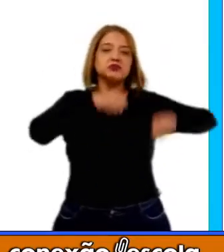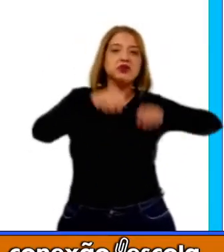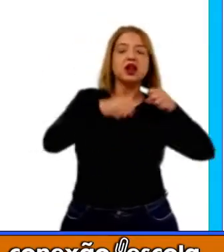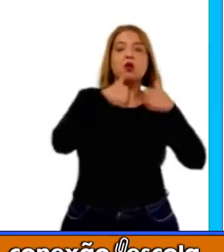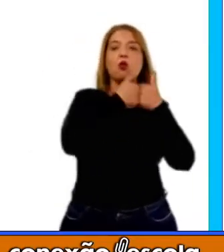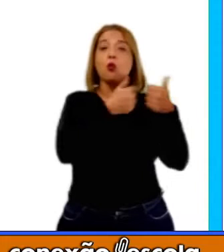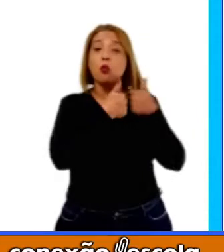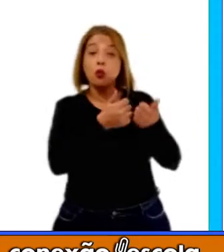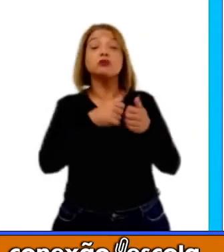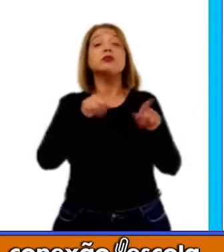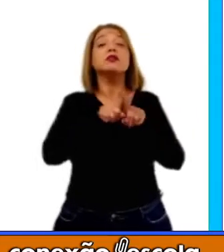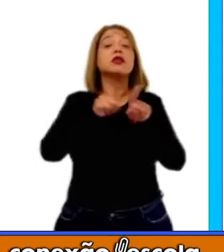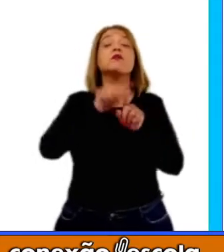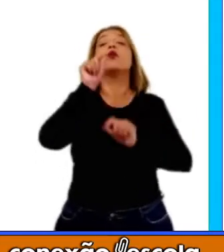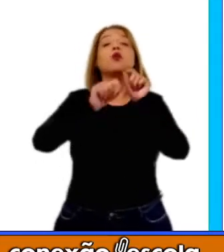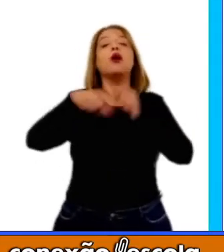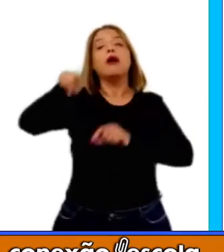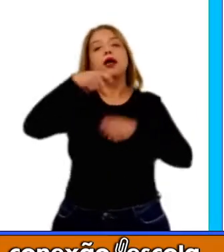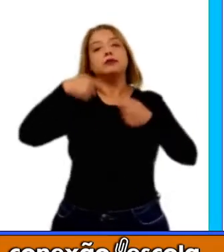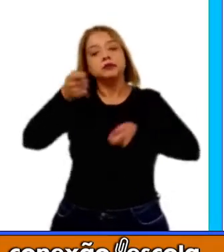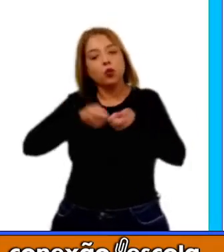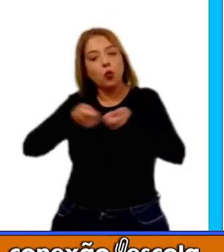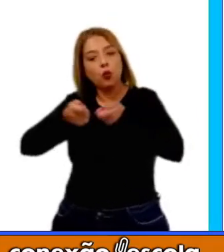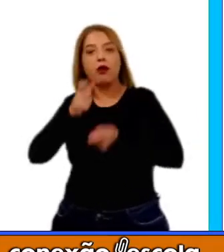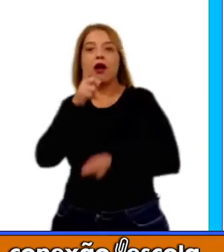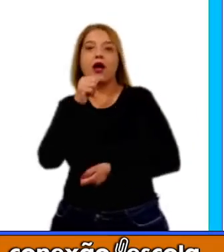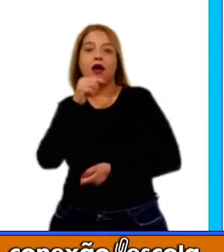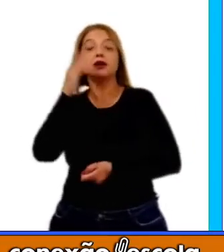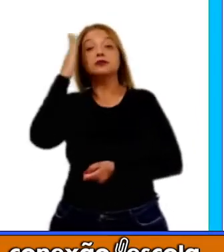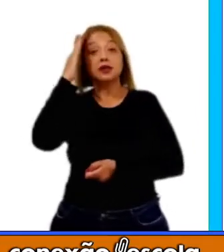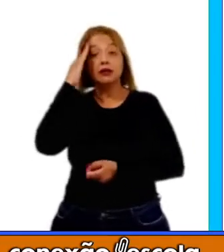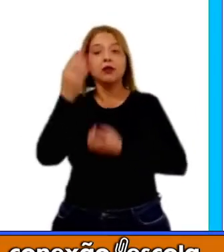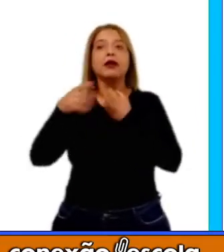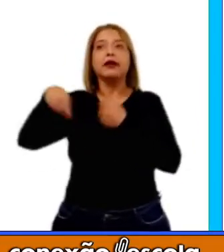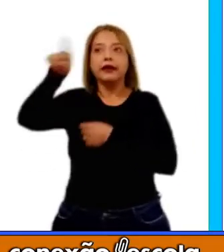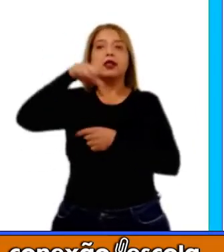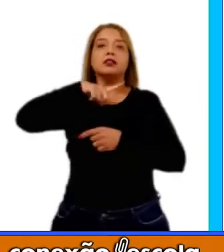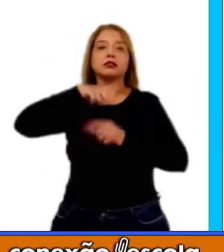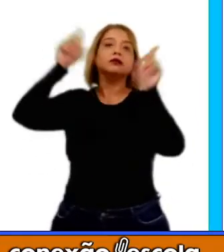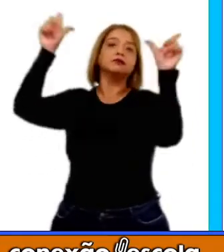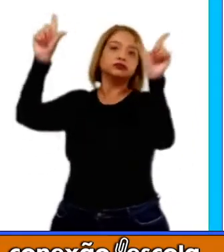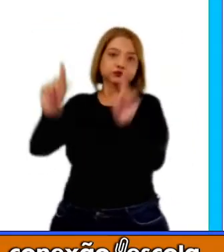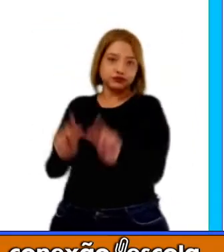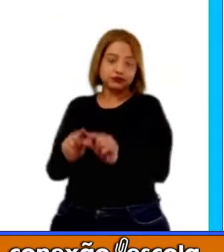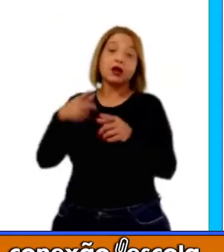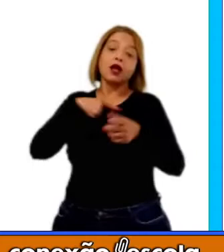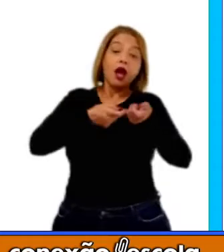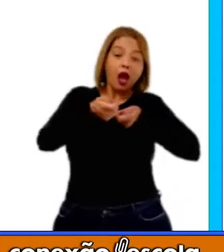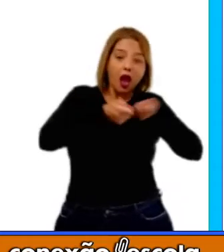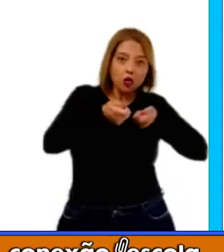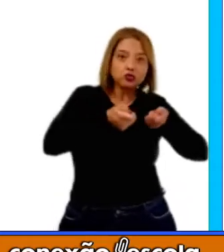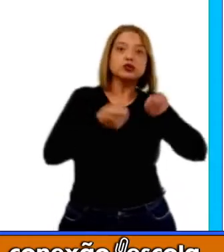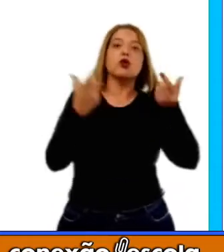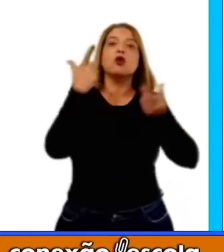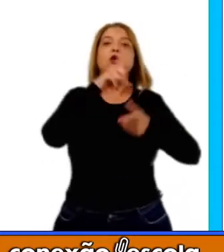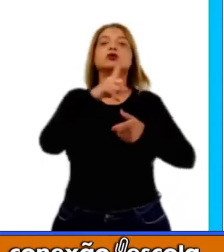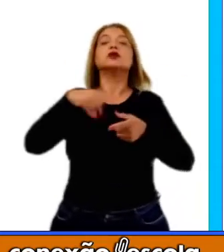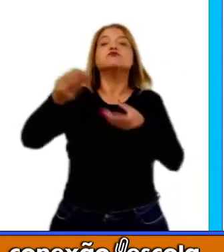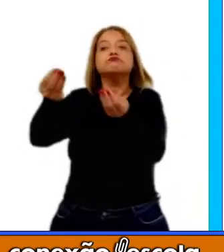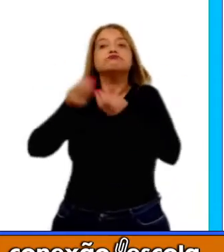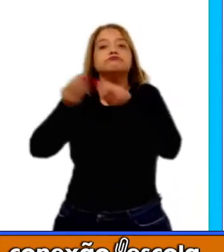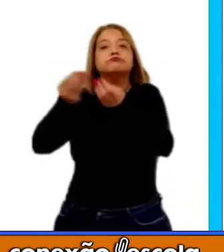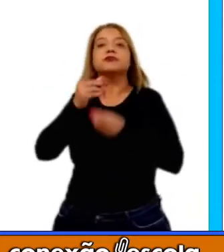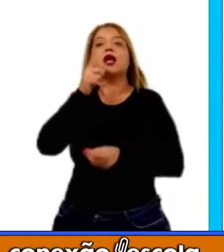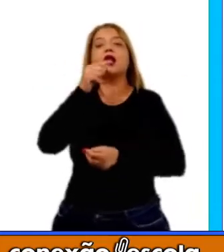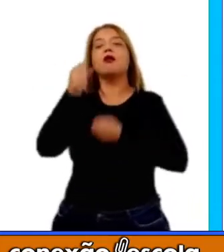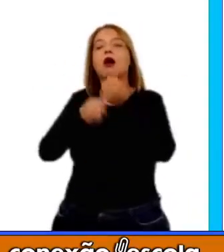ação fundamental também é o consumo de água. Como esse bem está cada vez mais escasso, um uso racional para garantir a perpetuidade desse bem é